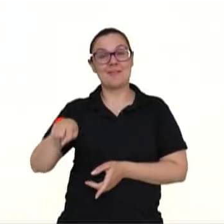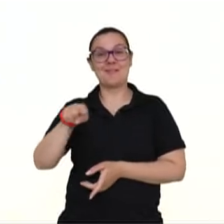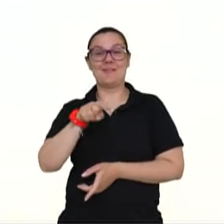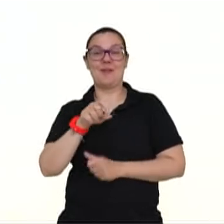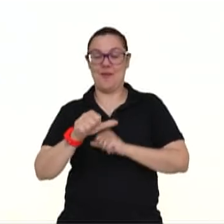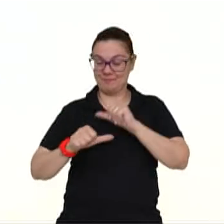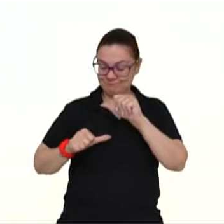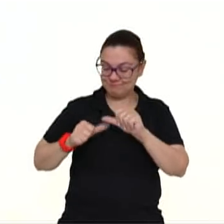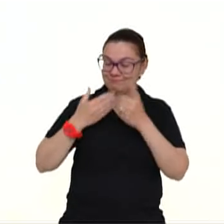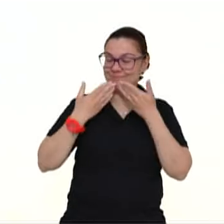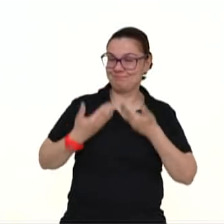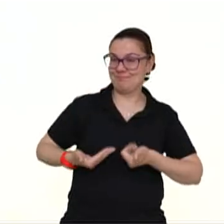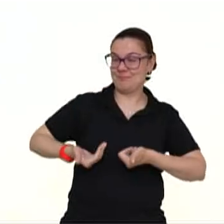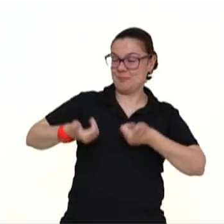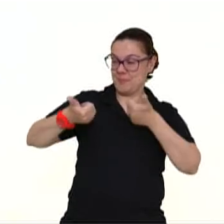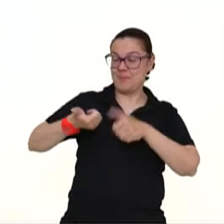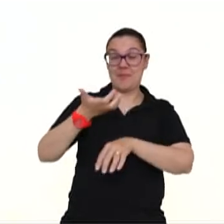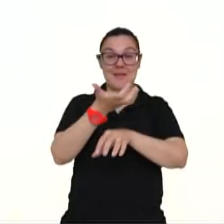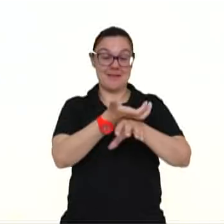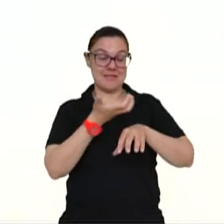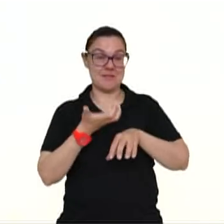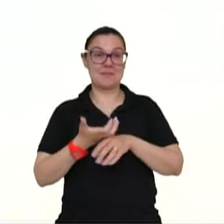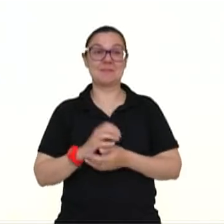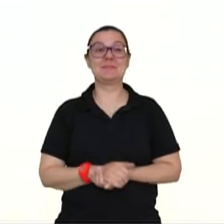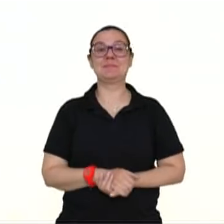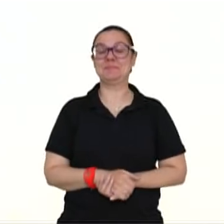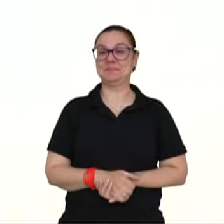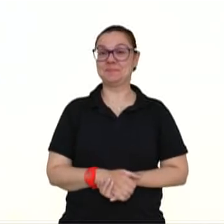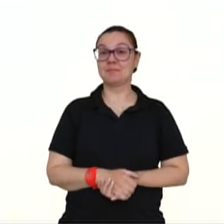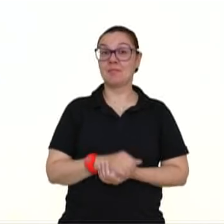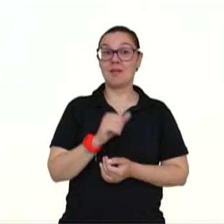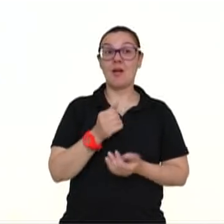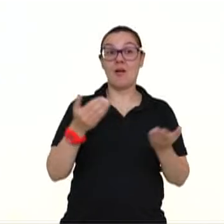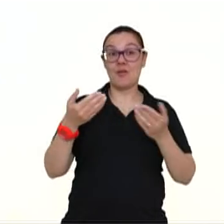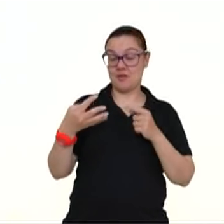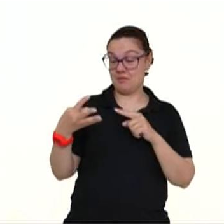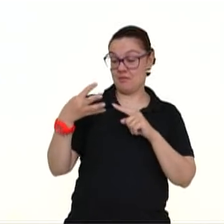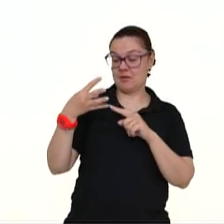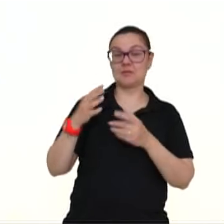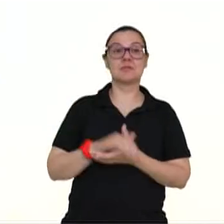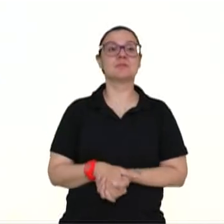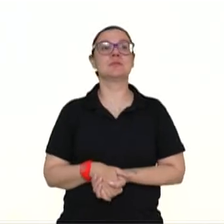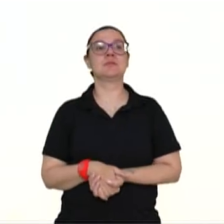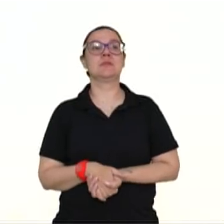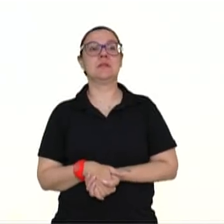vão ficar ótimo nesse exercício. Questão de número 4.